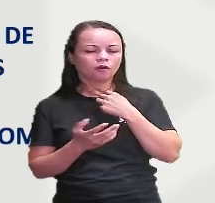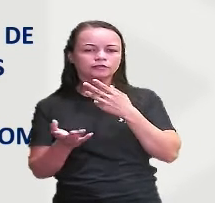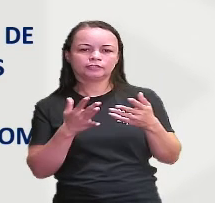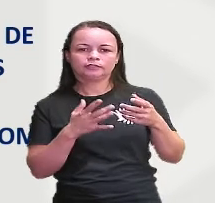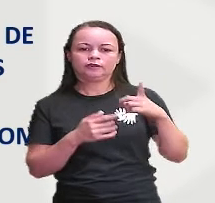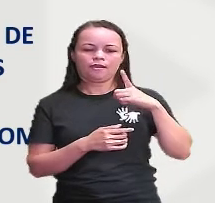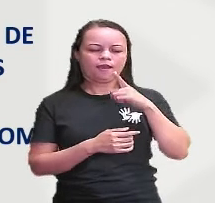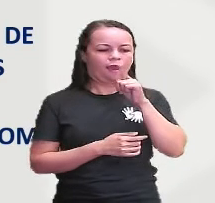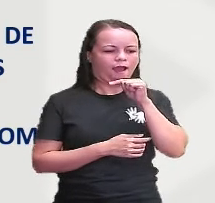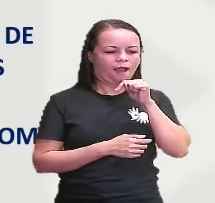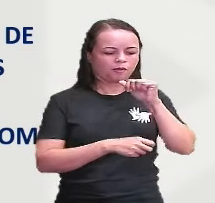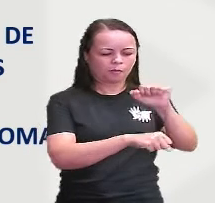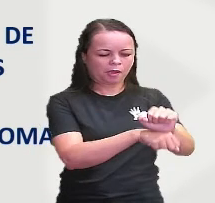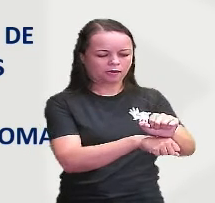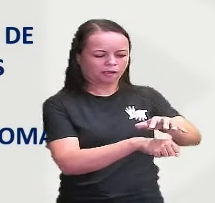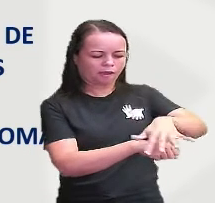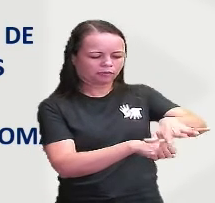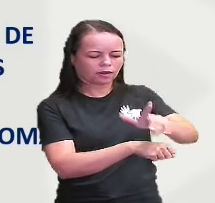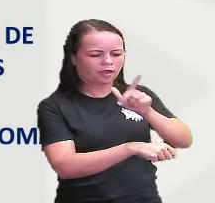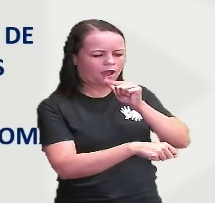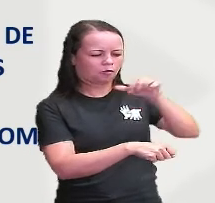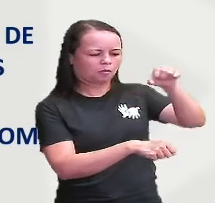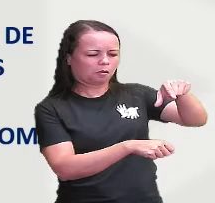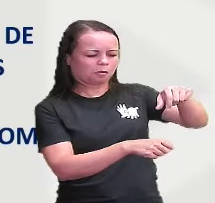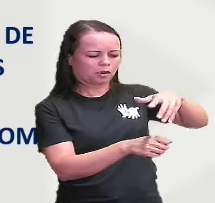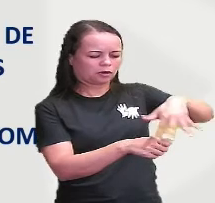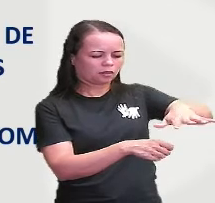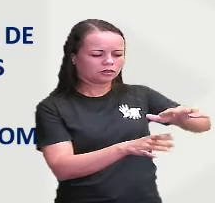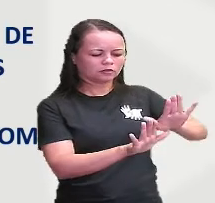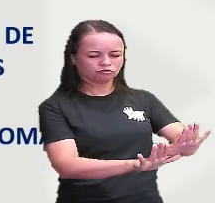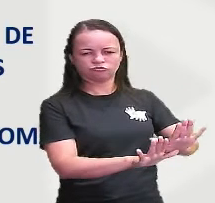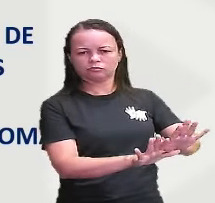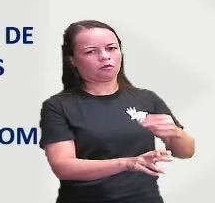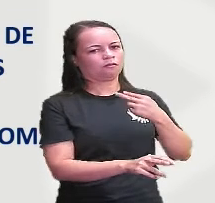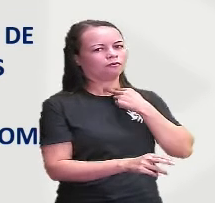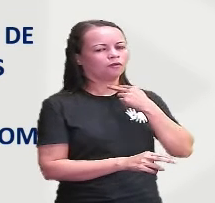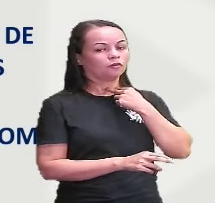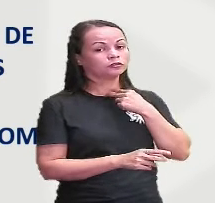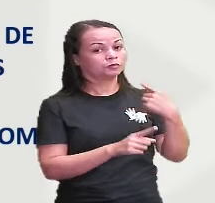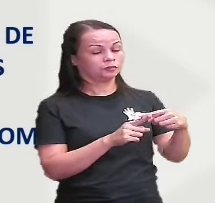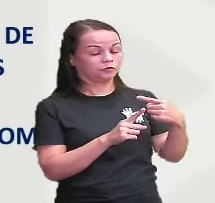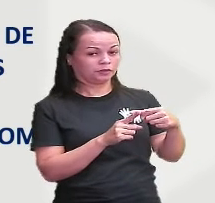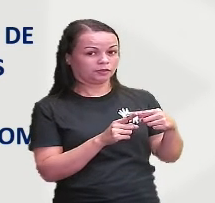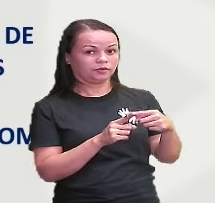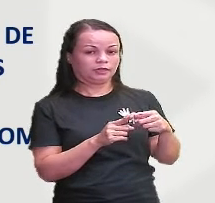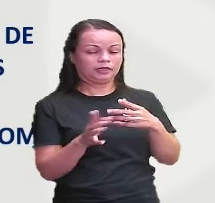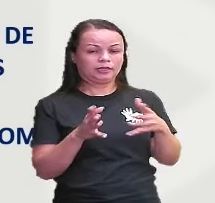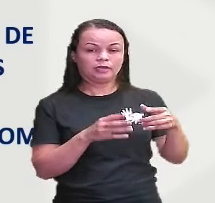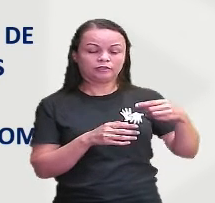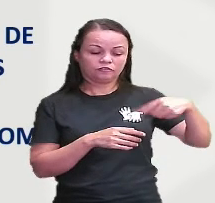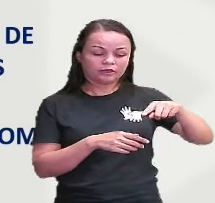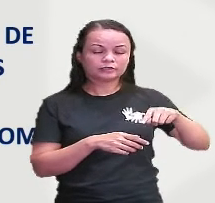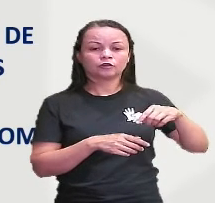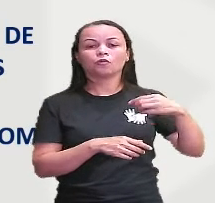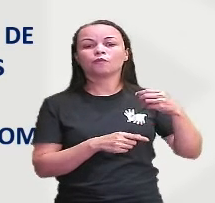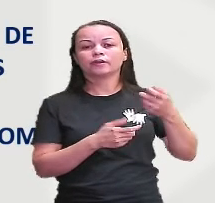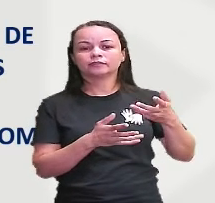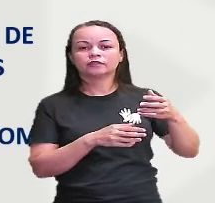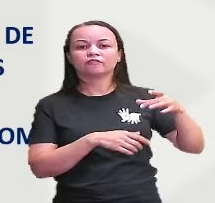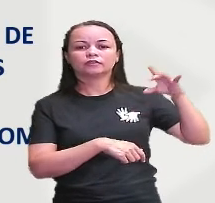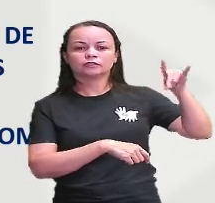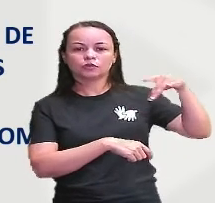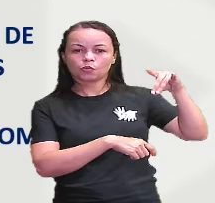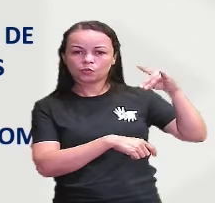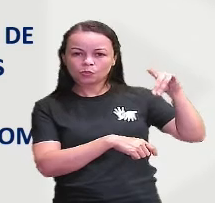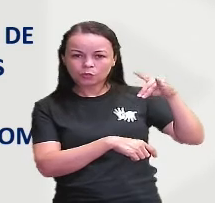nosso quintal, num terreno baldio que está do lado da nossa casa, porque se a gente deixar aquela água ali, vai se criar esse mosquito,